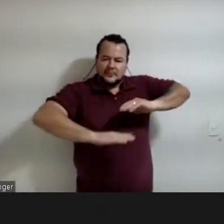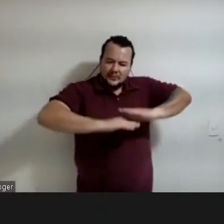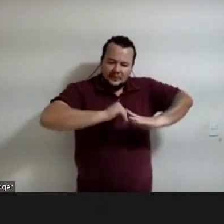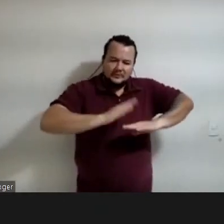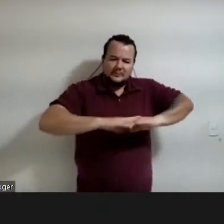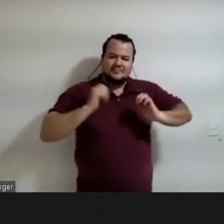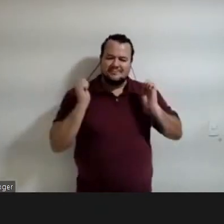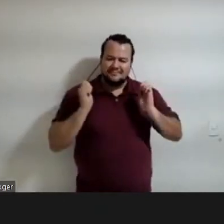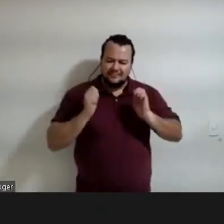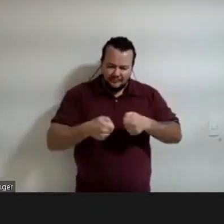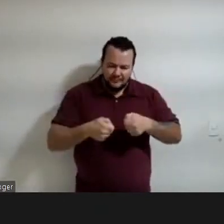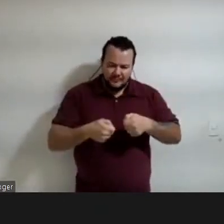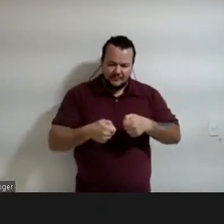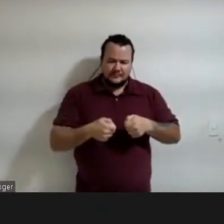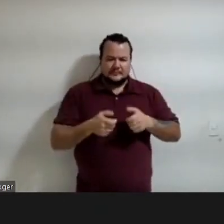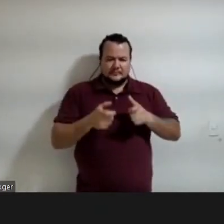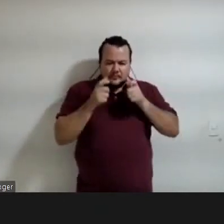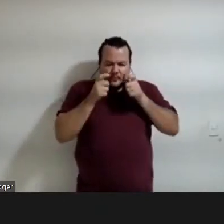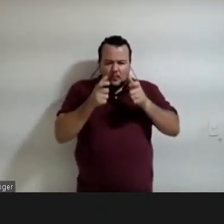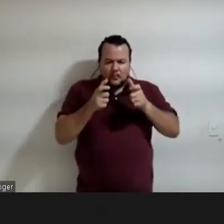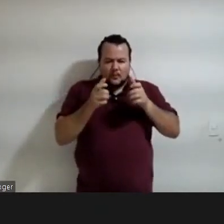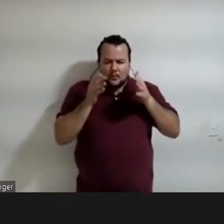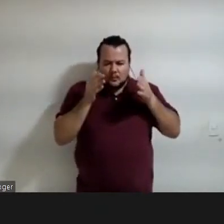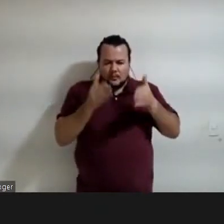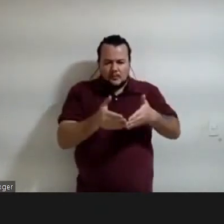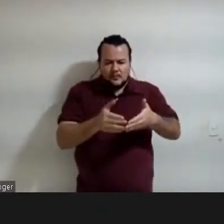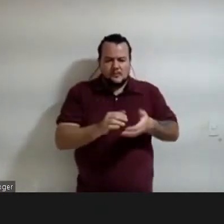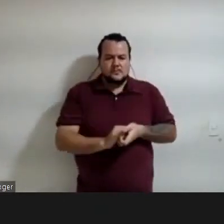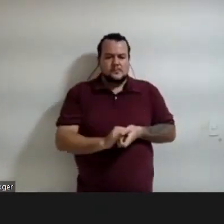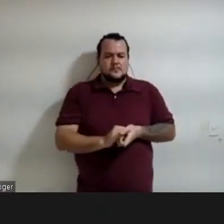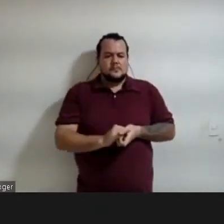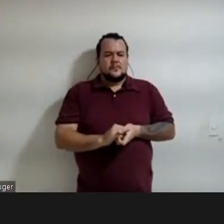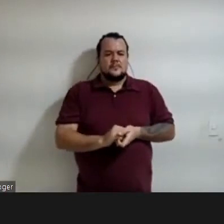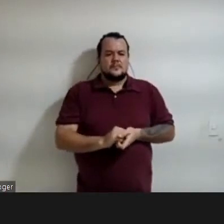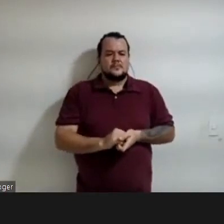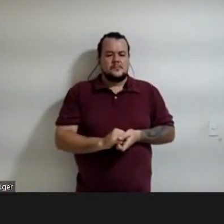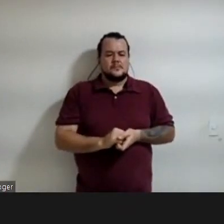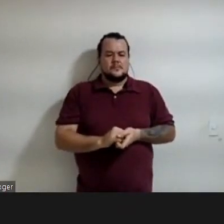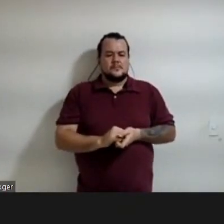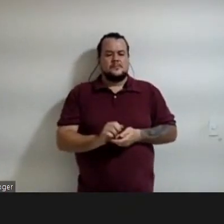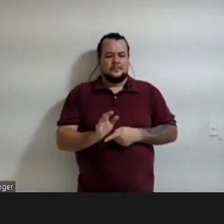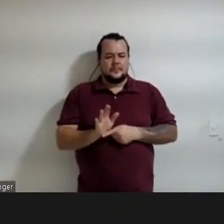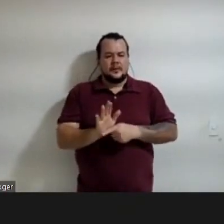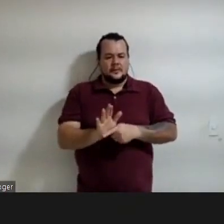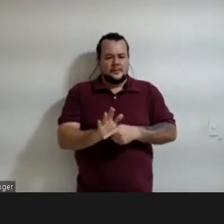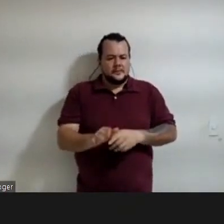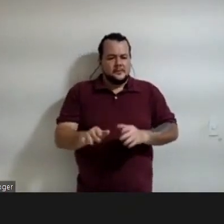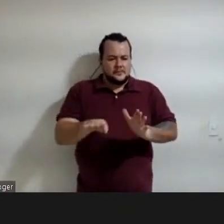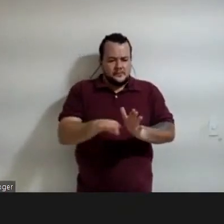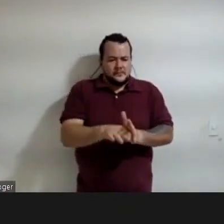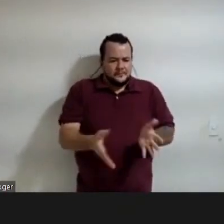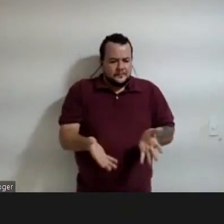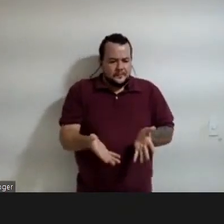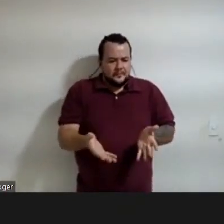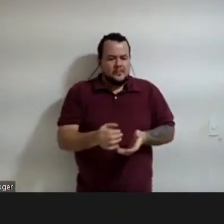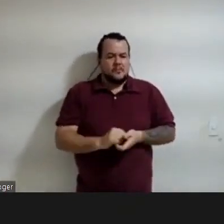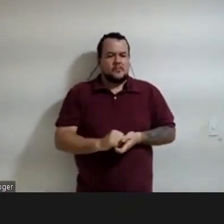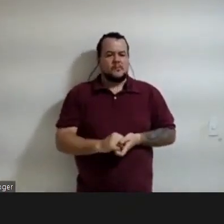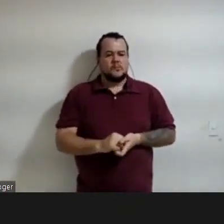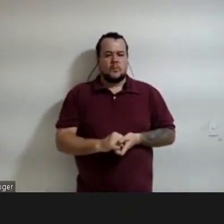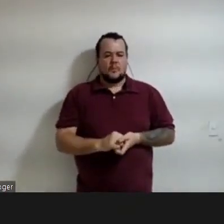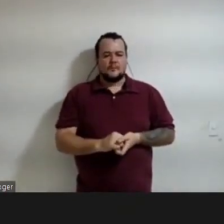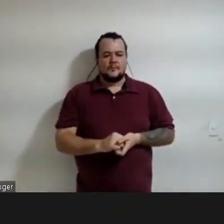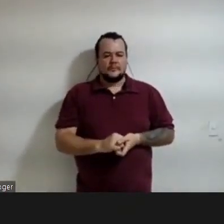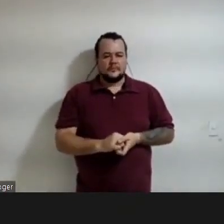competentíssimos e extremamente dedicados que nos permitiram chegar até onde chegamos. A equipe